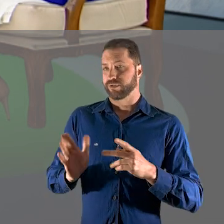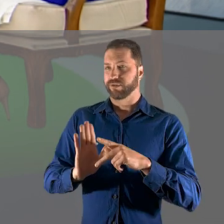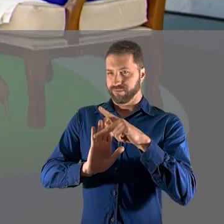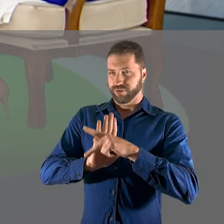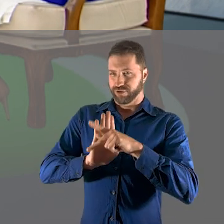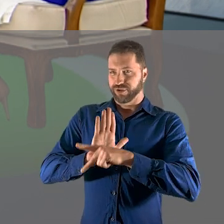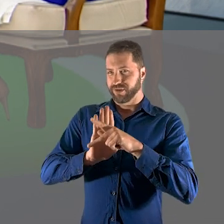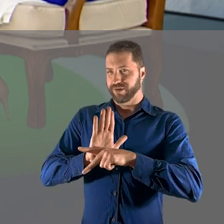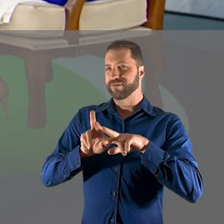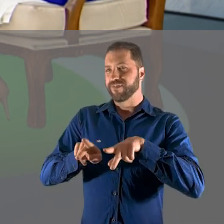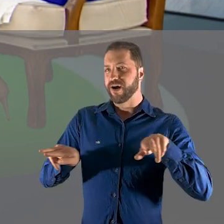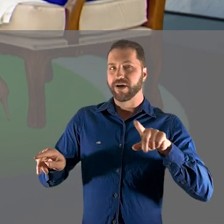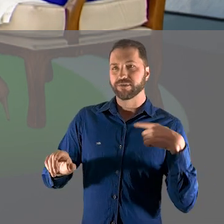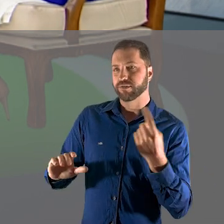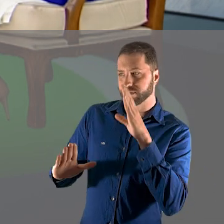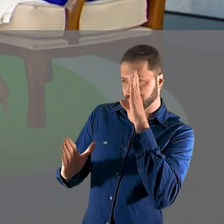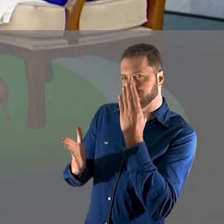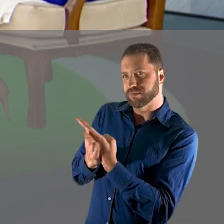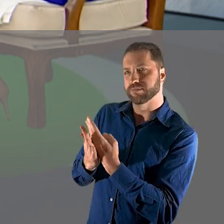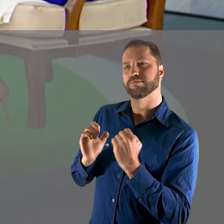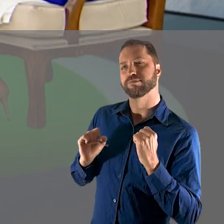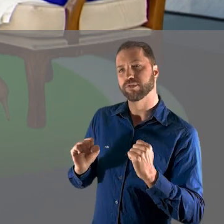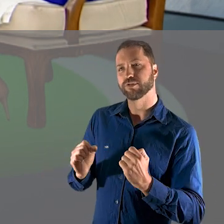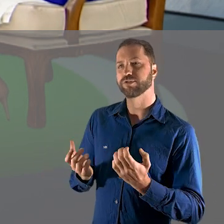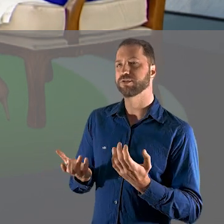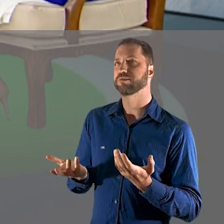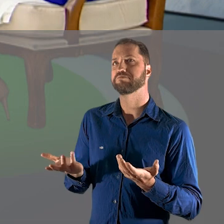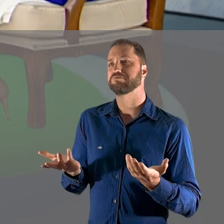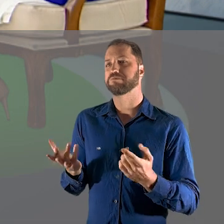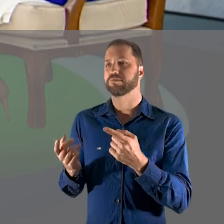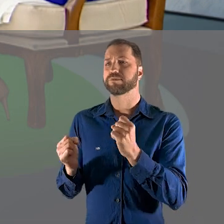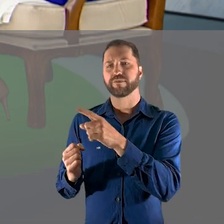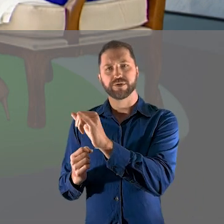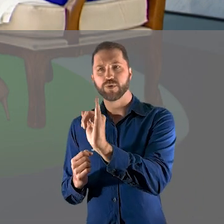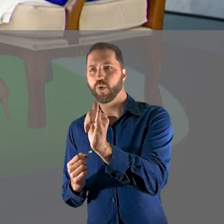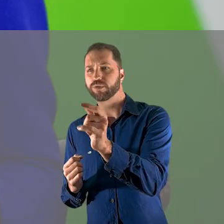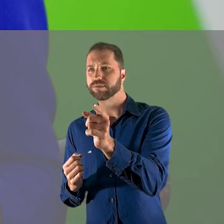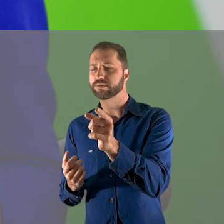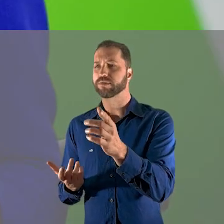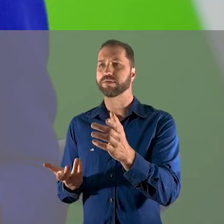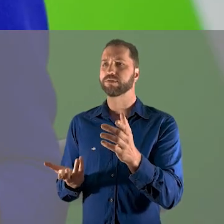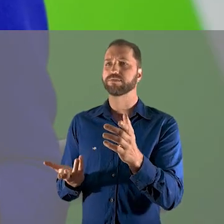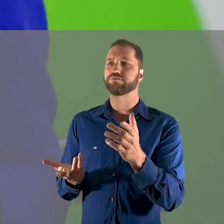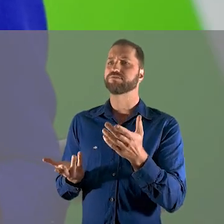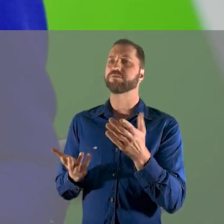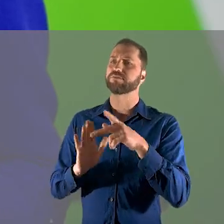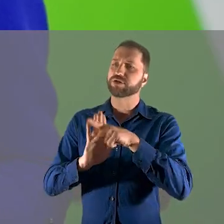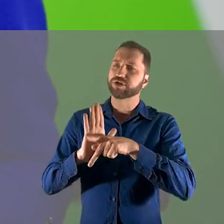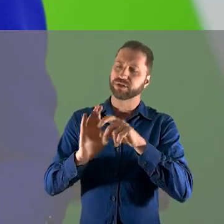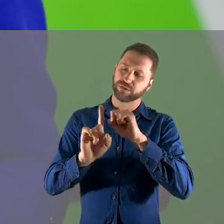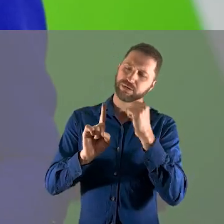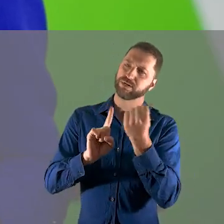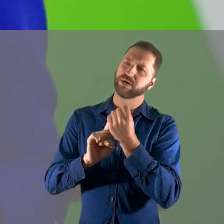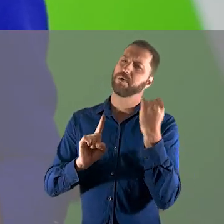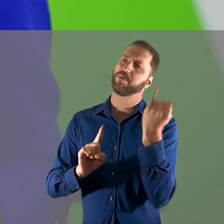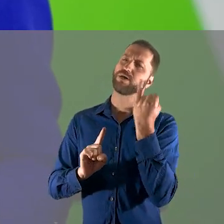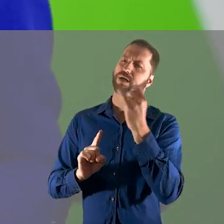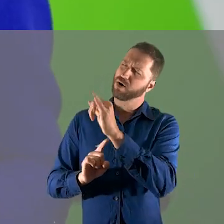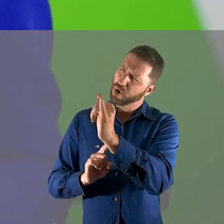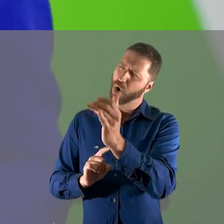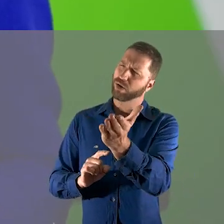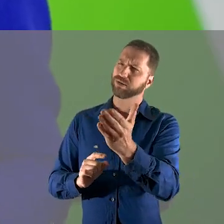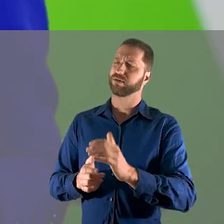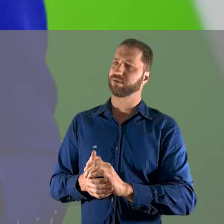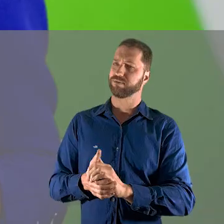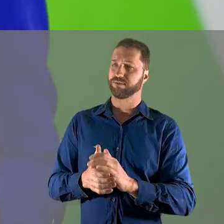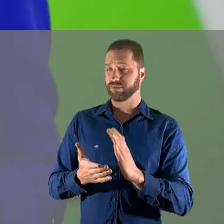Os projetos que a gente pode confiar né Queria ter que ser falasse da importância dos projetos sociais porque às